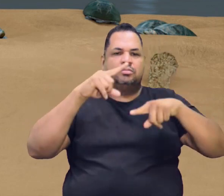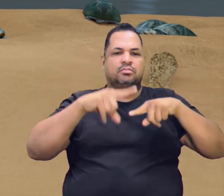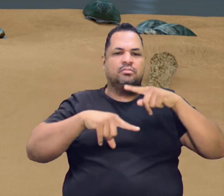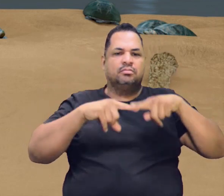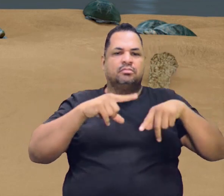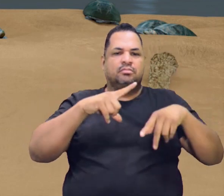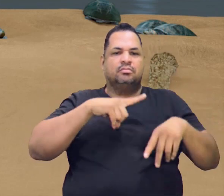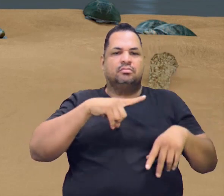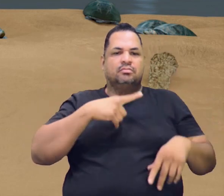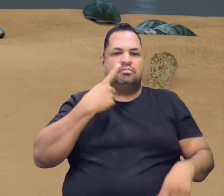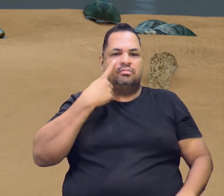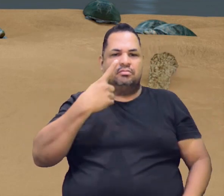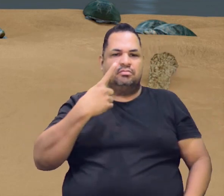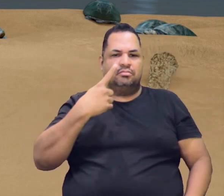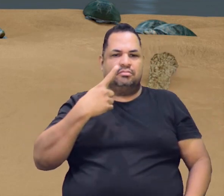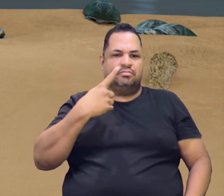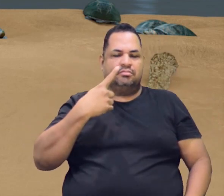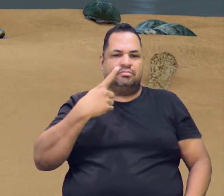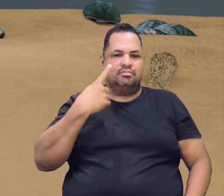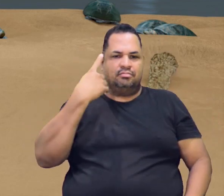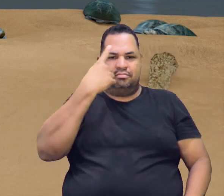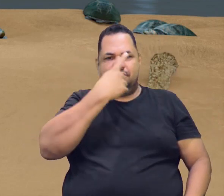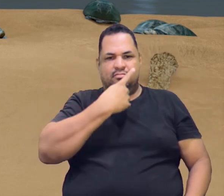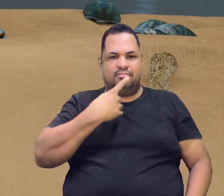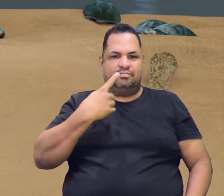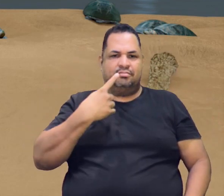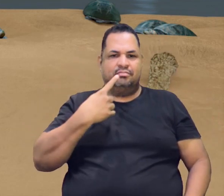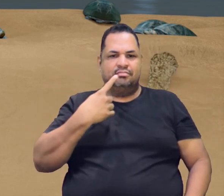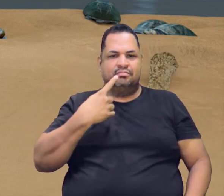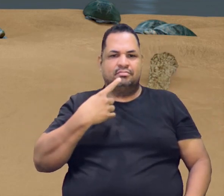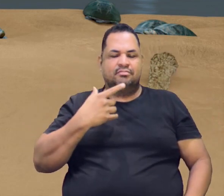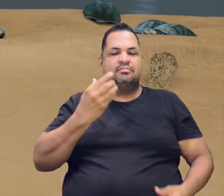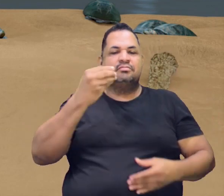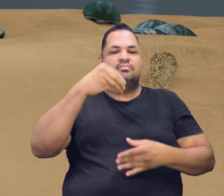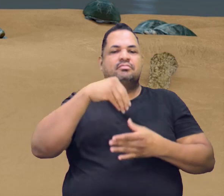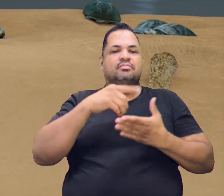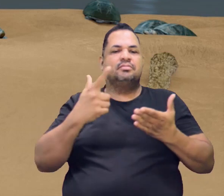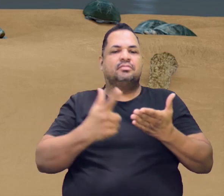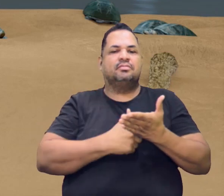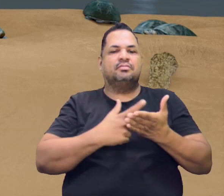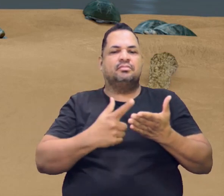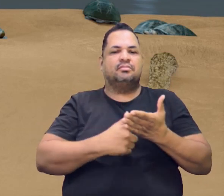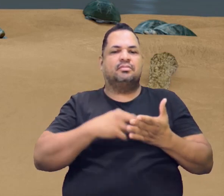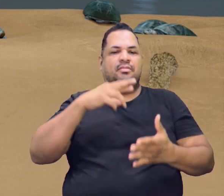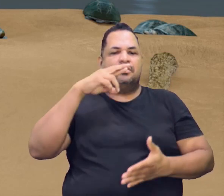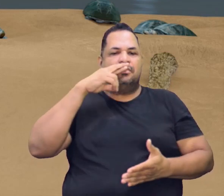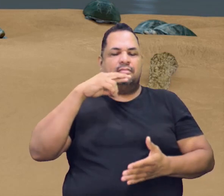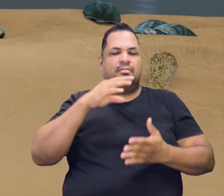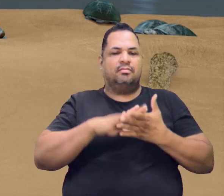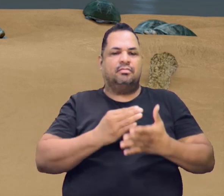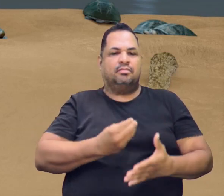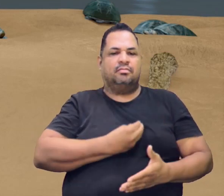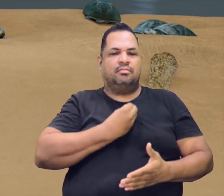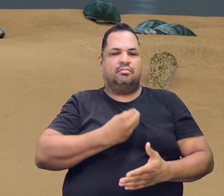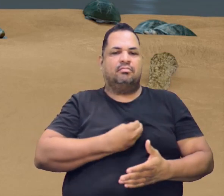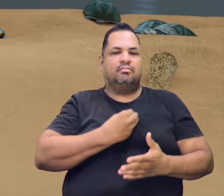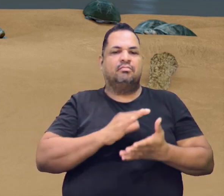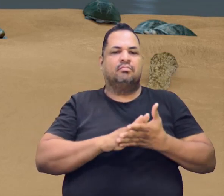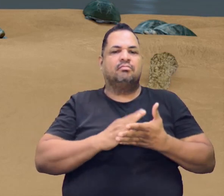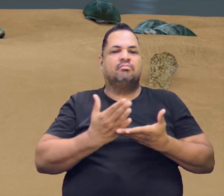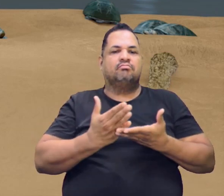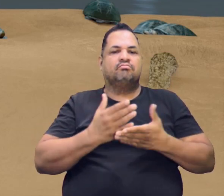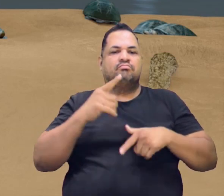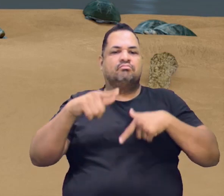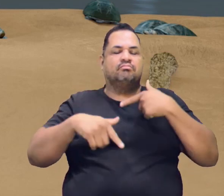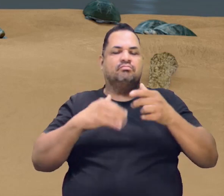os pertences do Rondon, eu vi com esses meus olhos. E está no meu livro, Rondon, Uma Vida Dedicada ao Brasil. É só você dar um